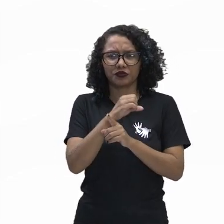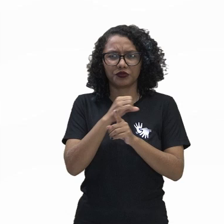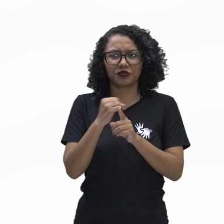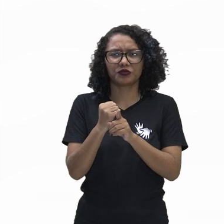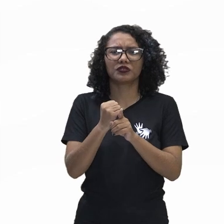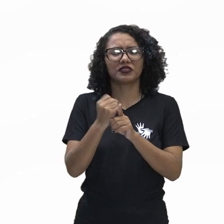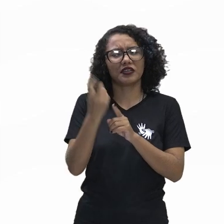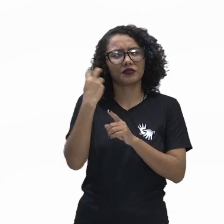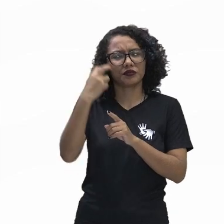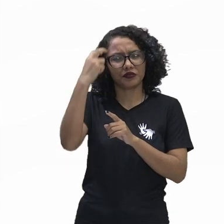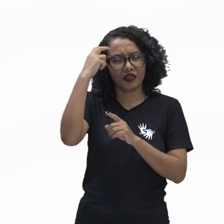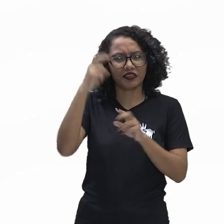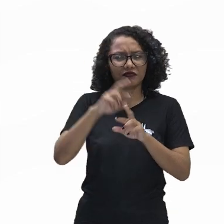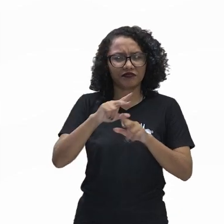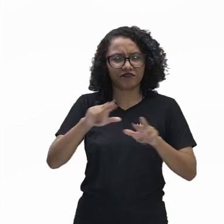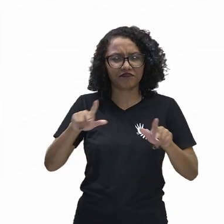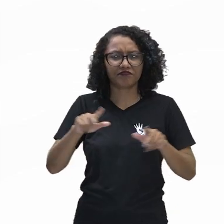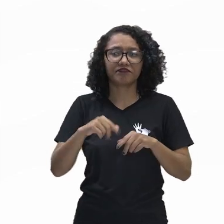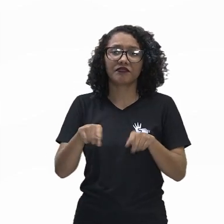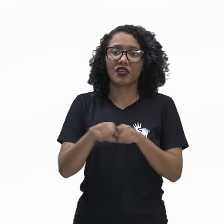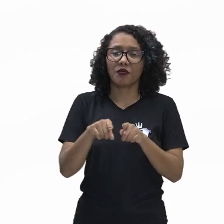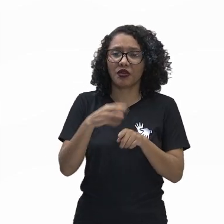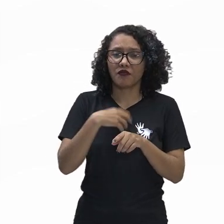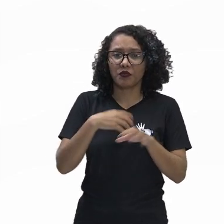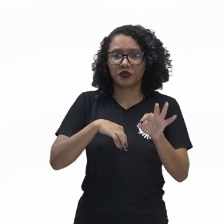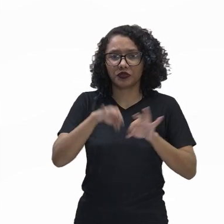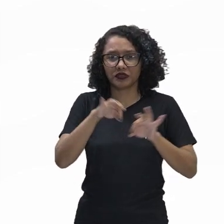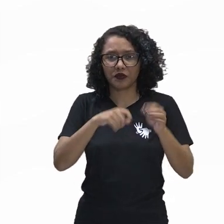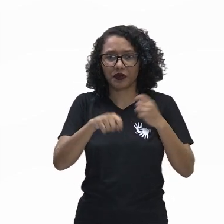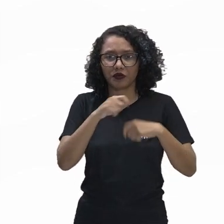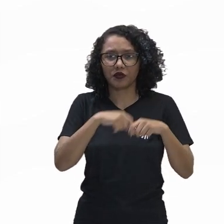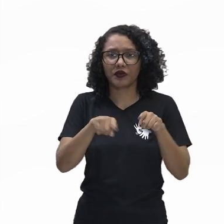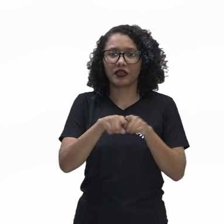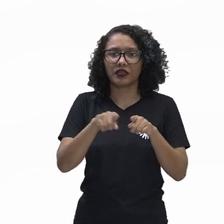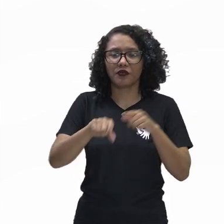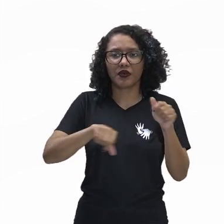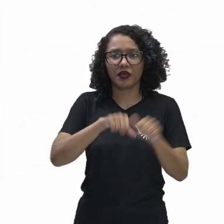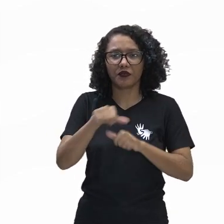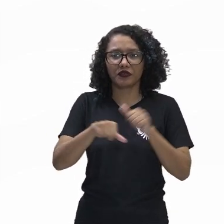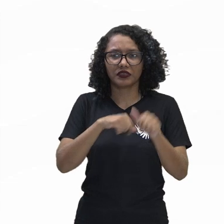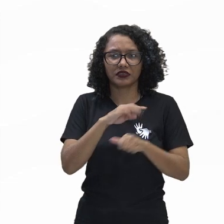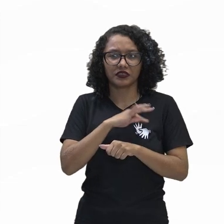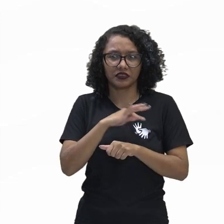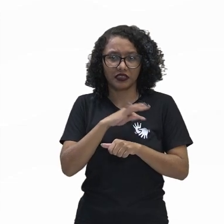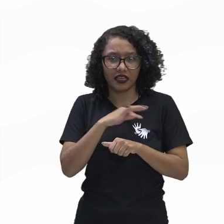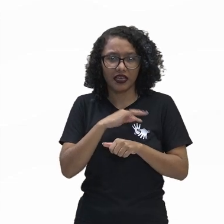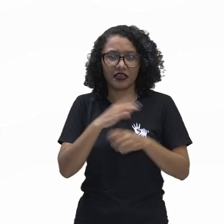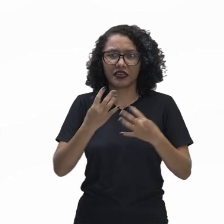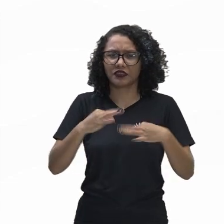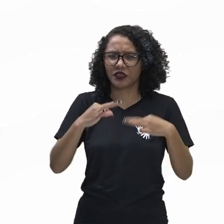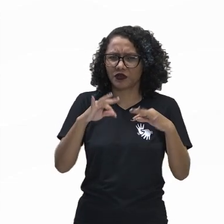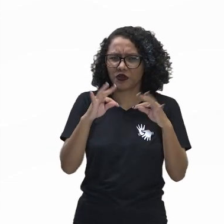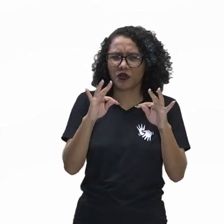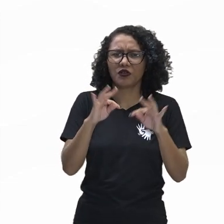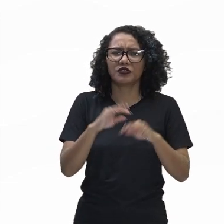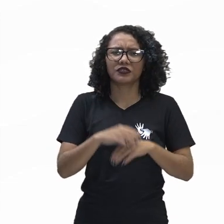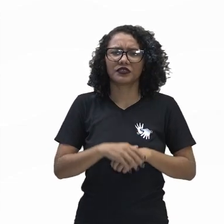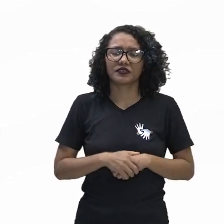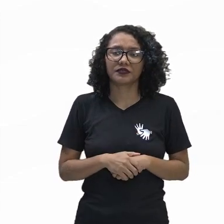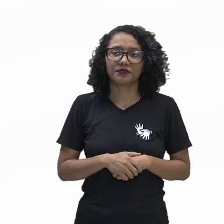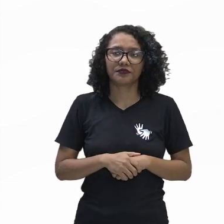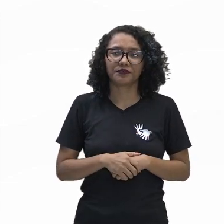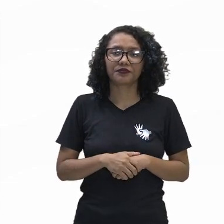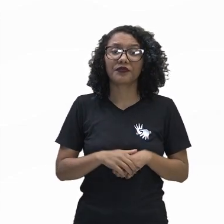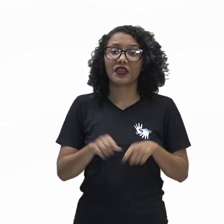e sociais, formas de organização econômica e transformação